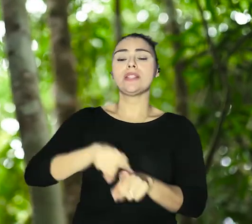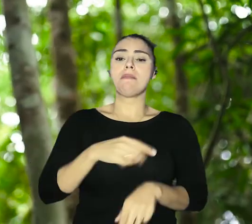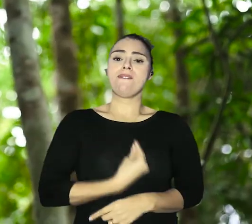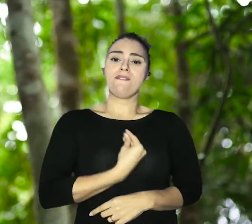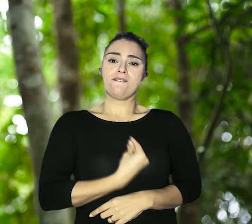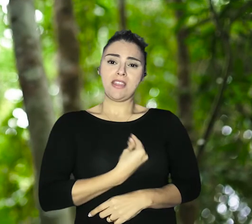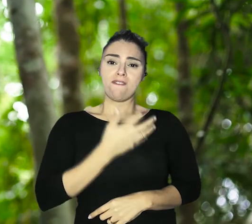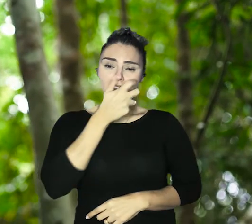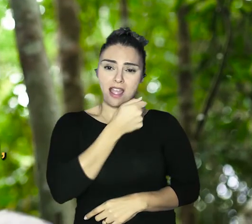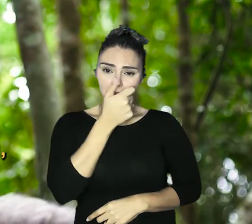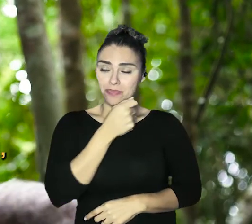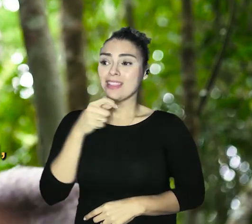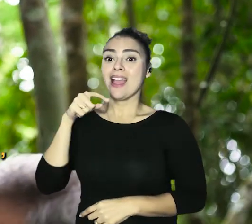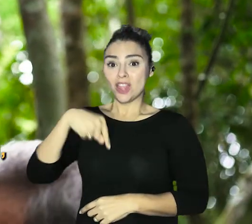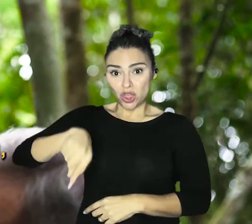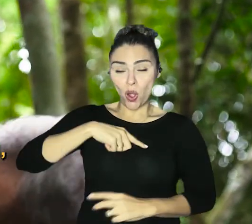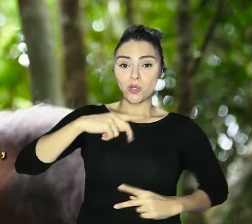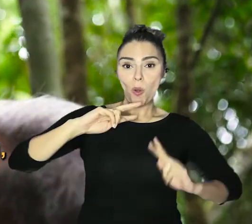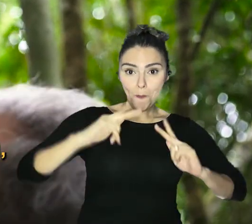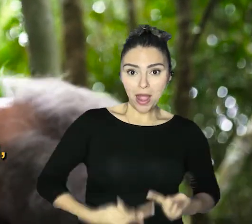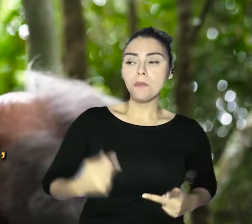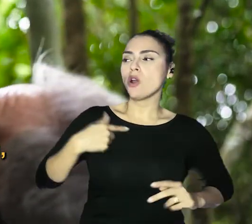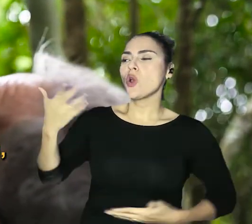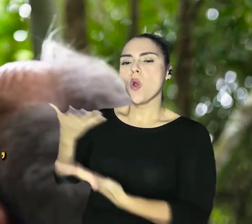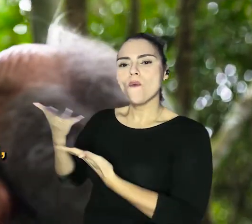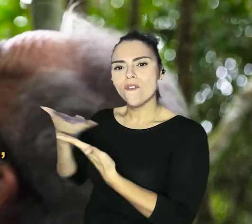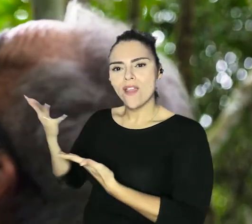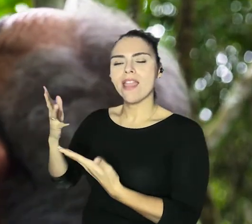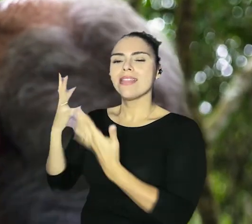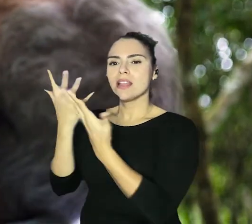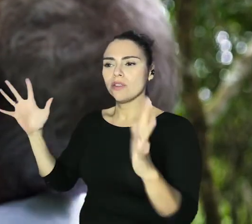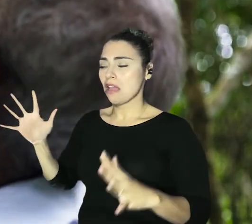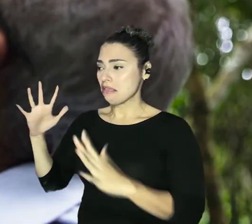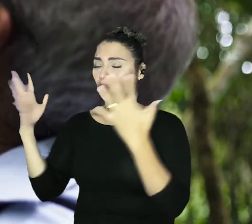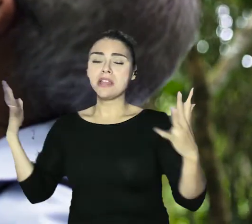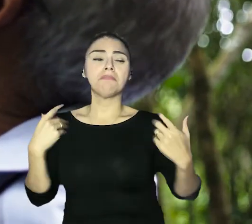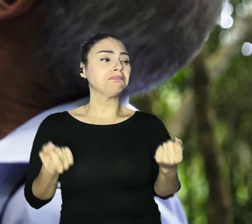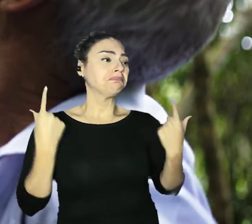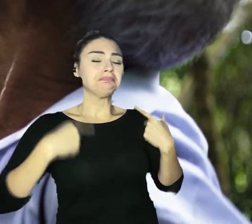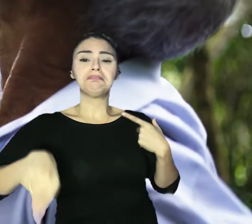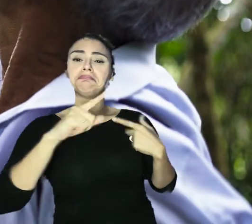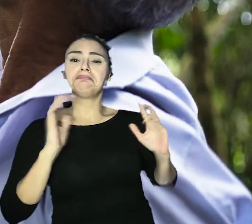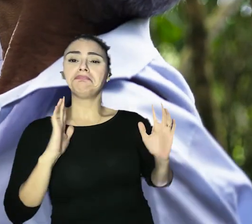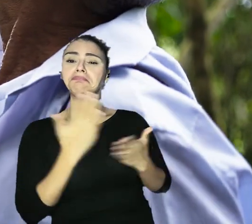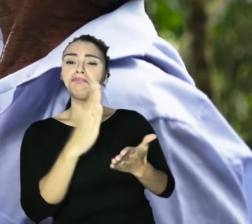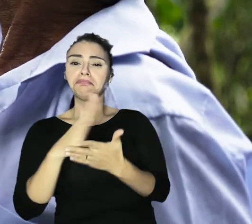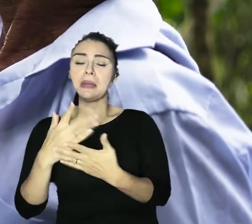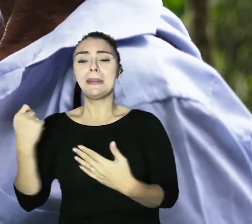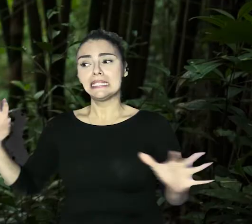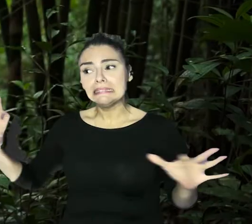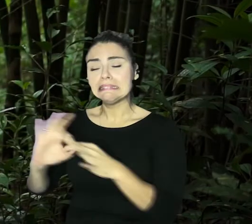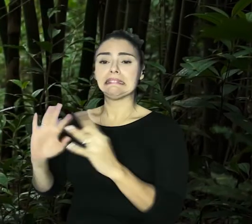pode conviver com a natureza. A natureza está nem aí para o homem, mas o homem pode conviver. Tem que ter uma consorciação.